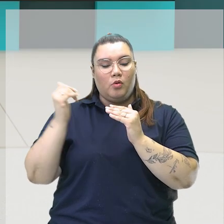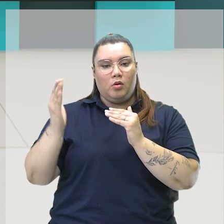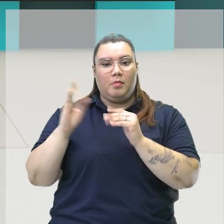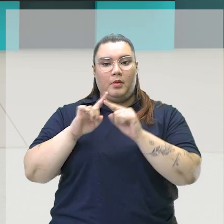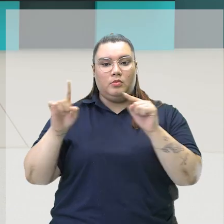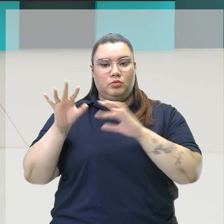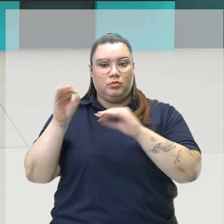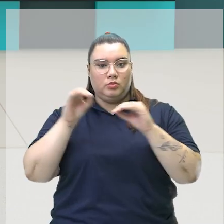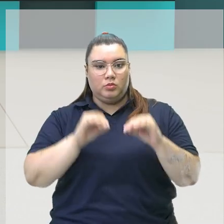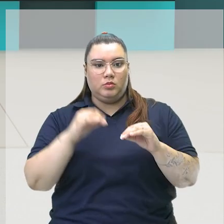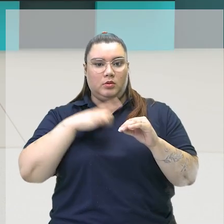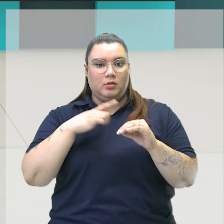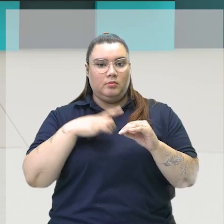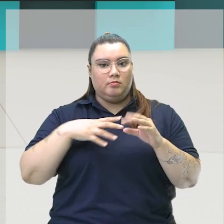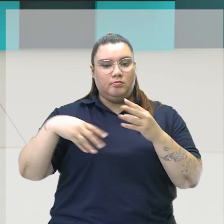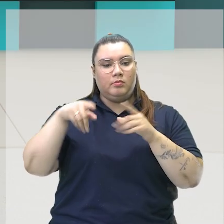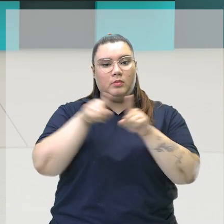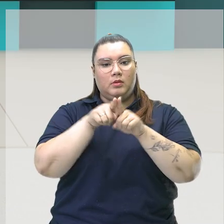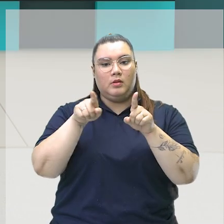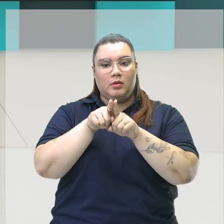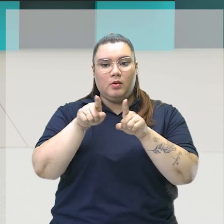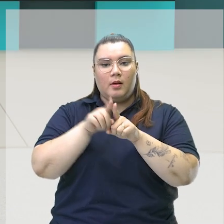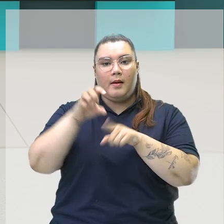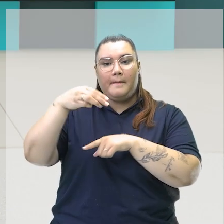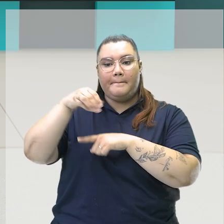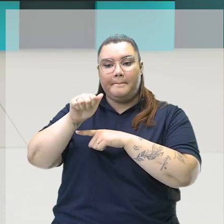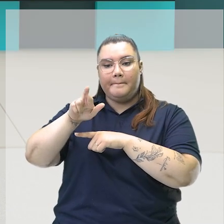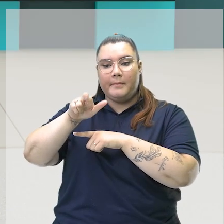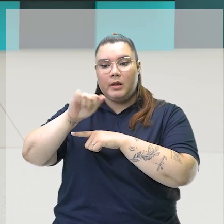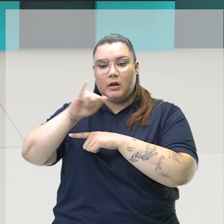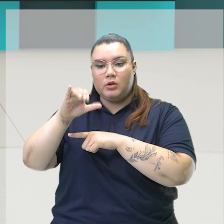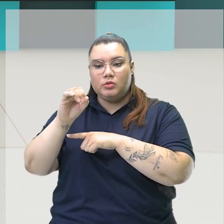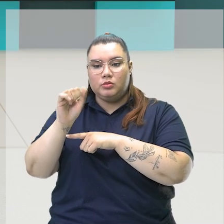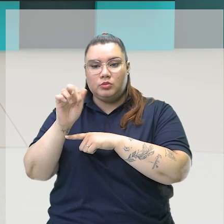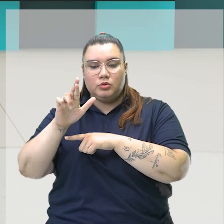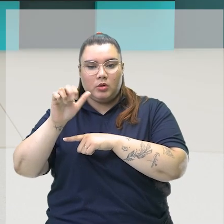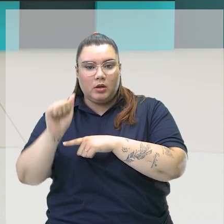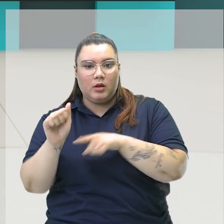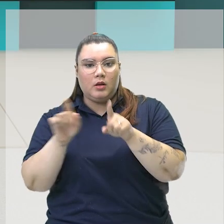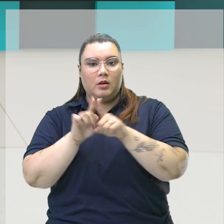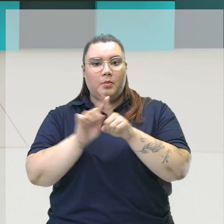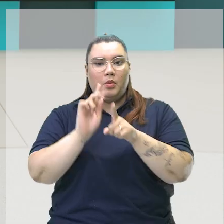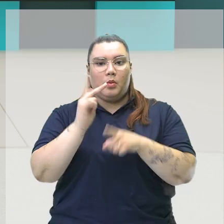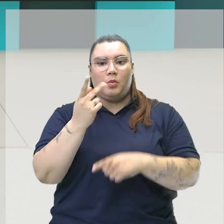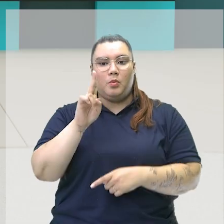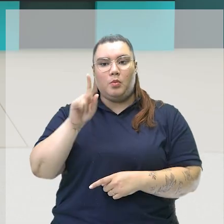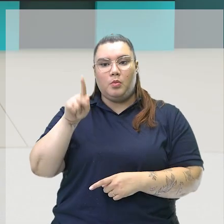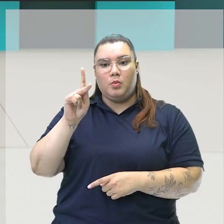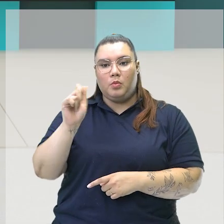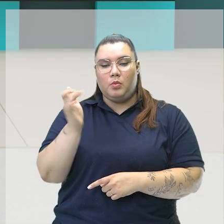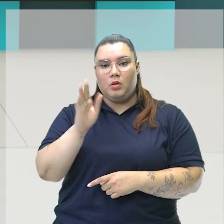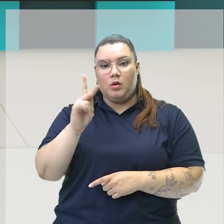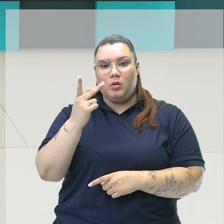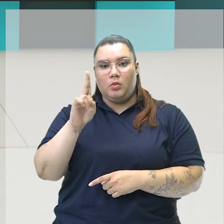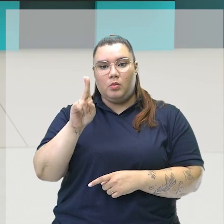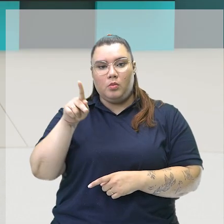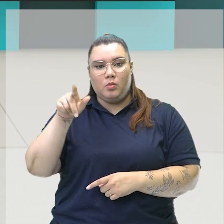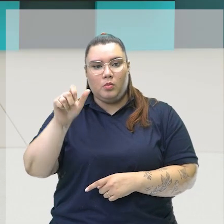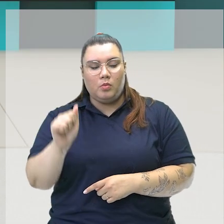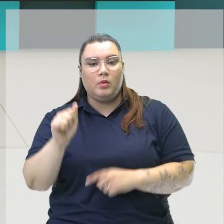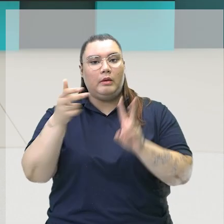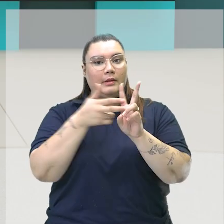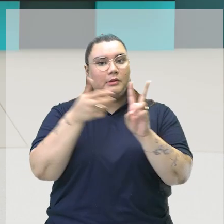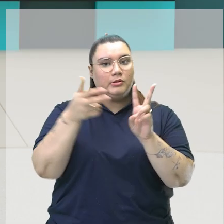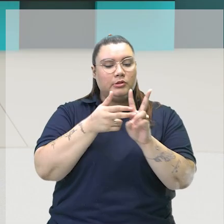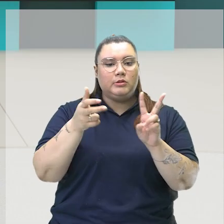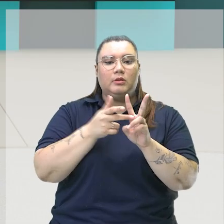aí o nosso tempero, né? Nós temos a luta marajoara, o uca-uca, que é uma luta indígena.